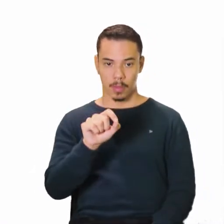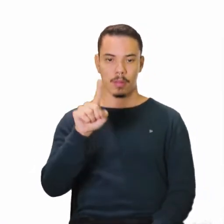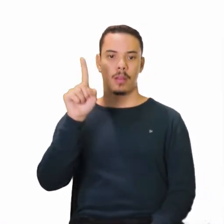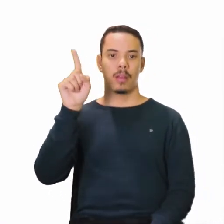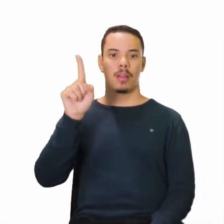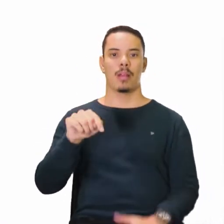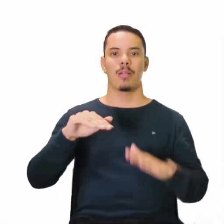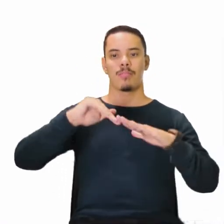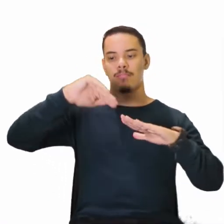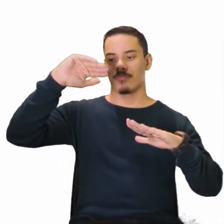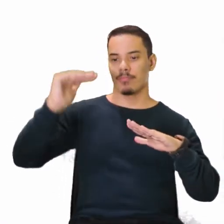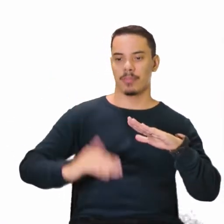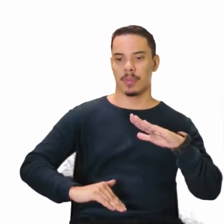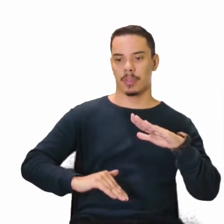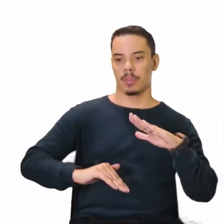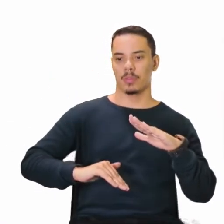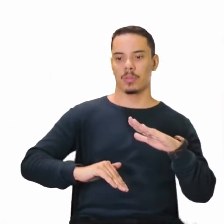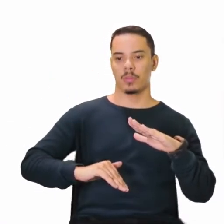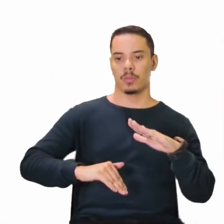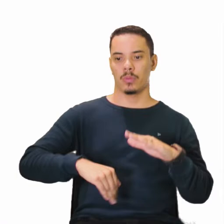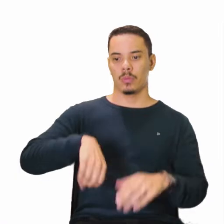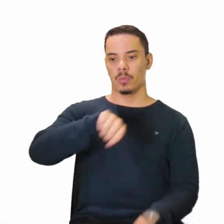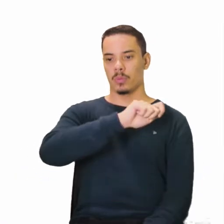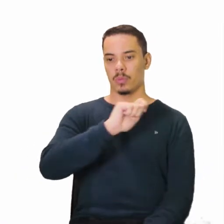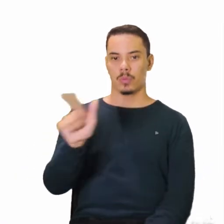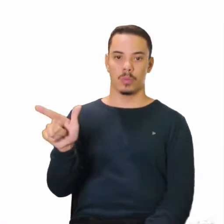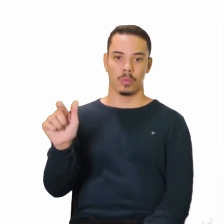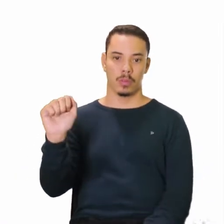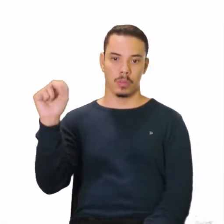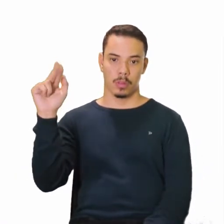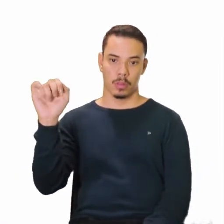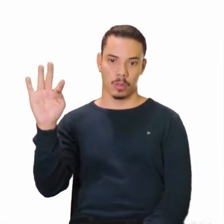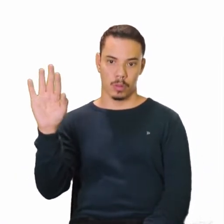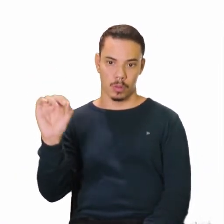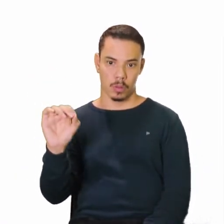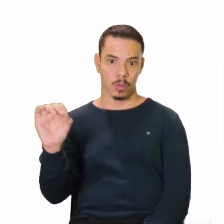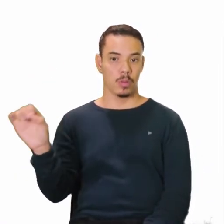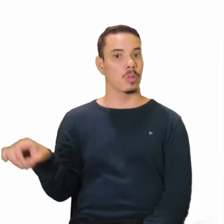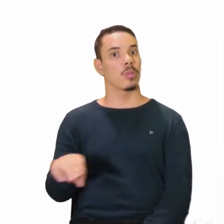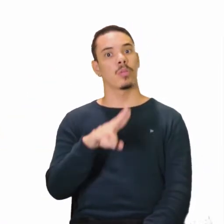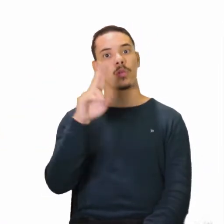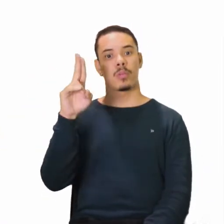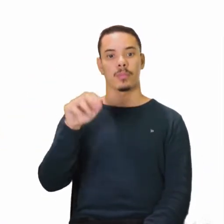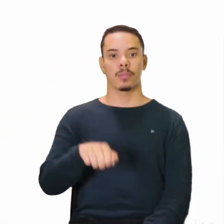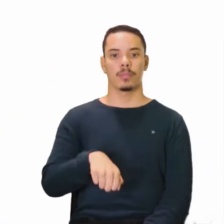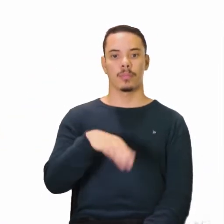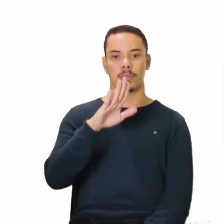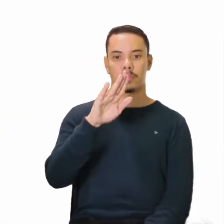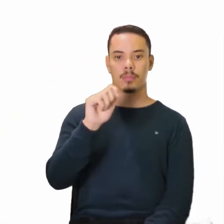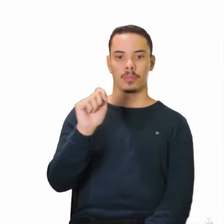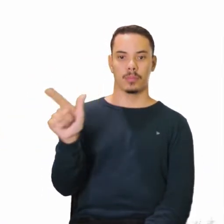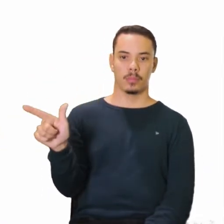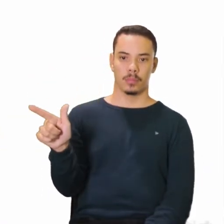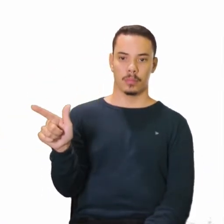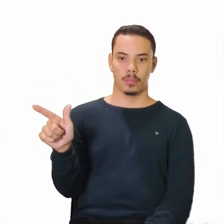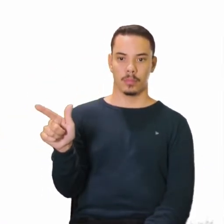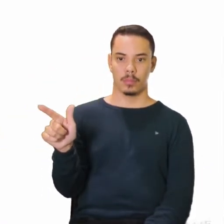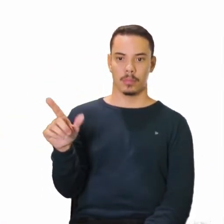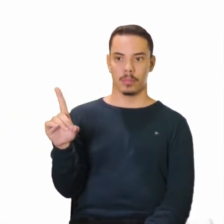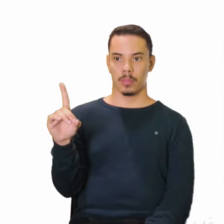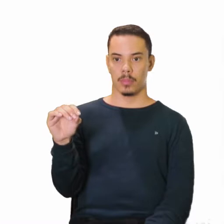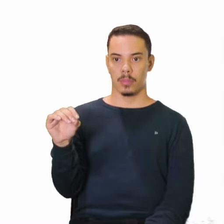é menos alto que Antônio, ou também Paulo é menos alto do